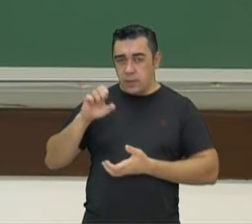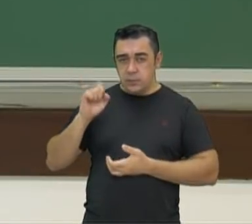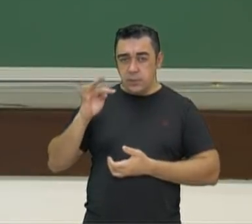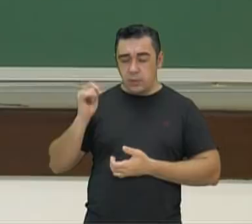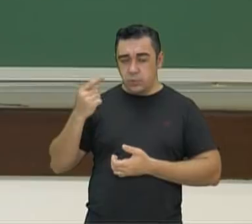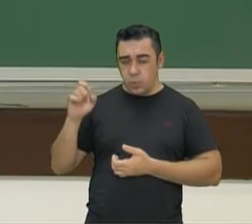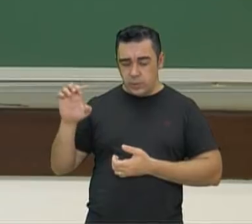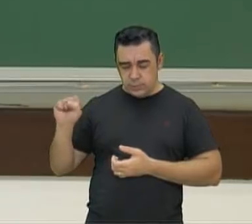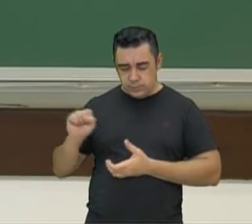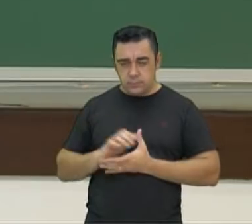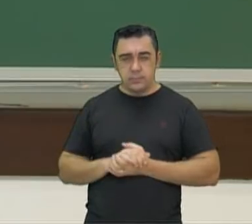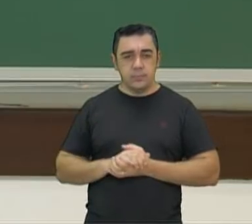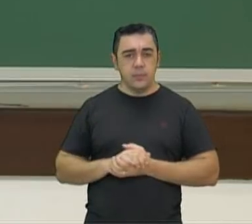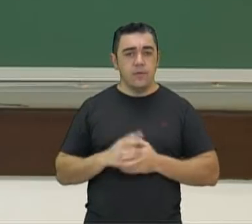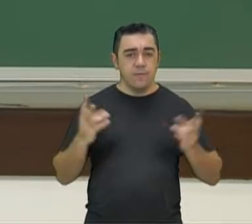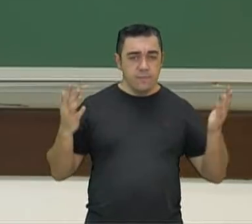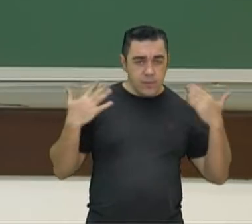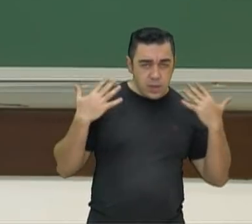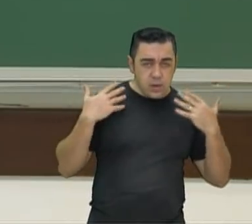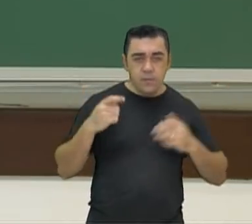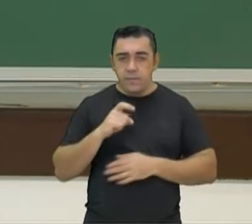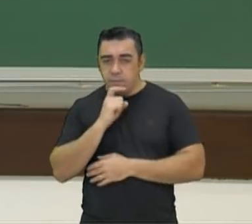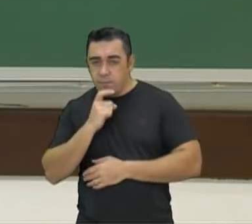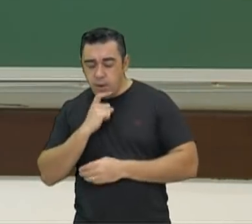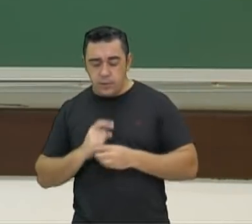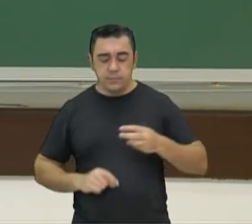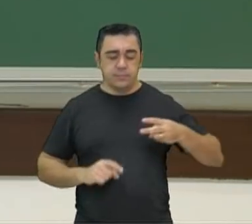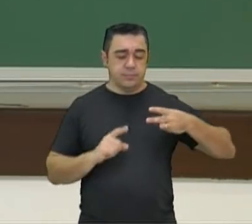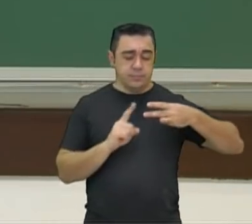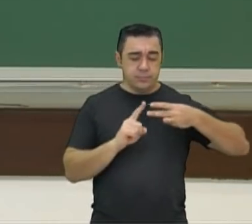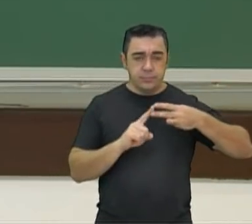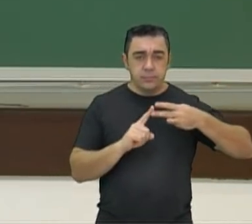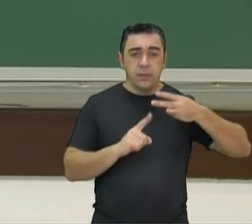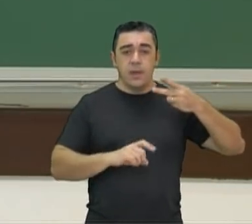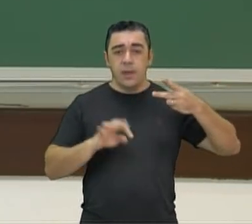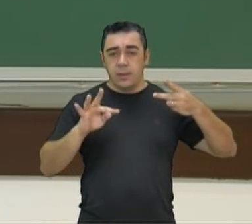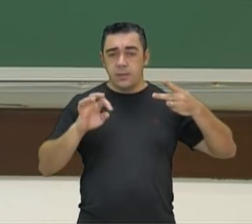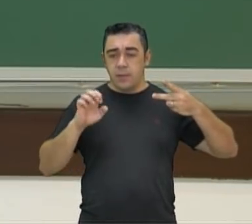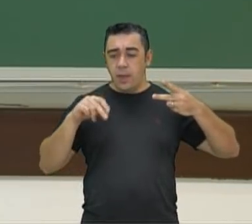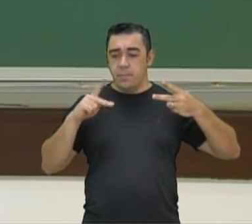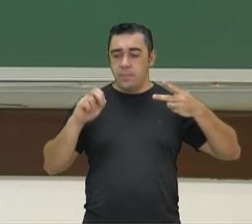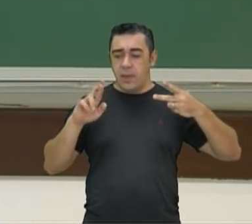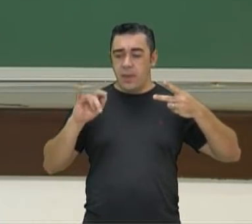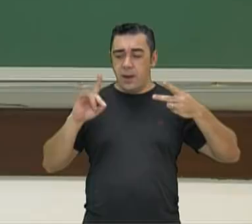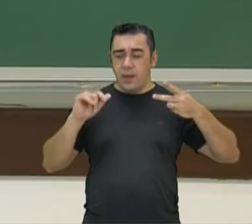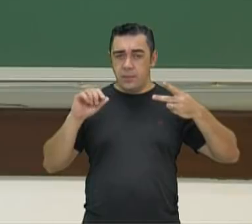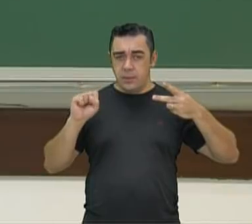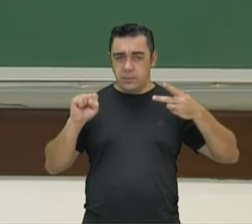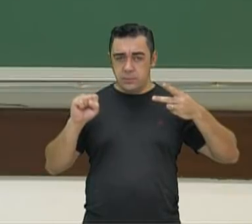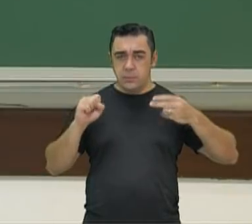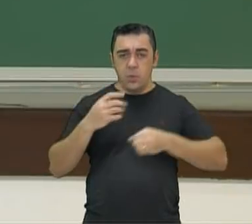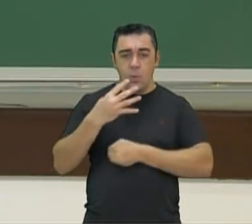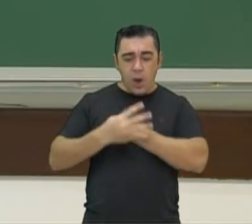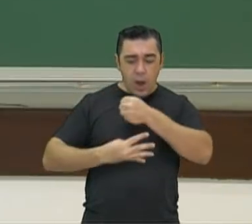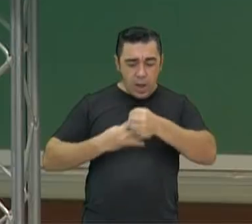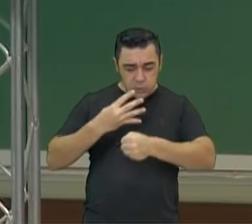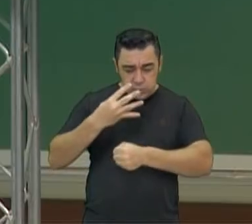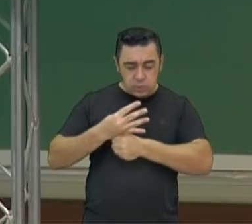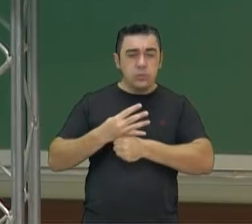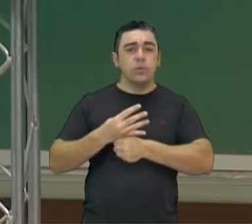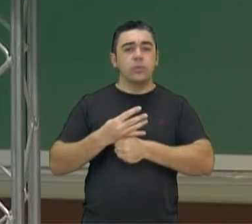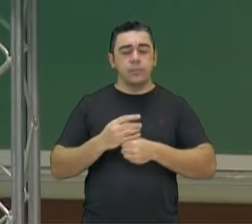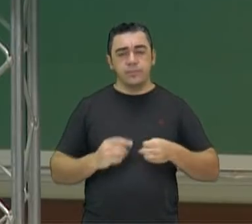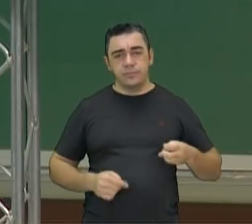inverno. Zonas temperadas, legal, você tem 4 estações do ano bem definidas. Zonas